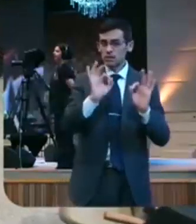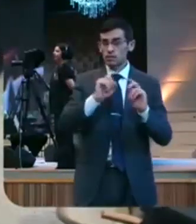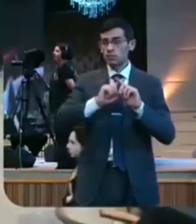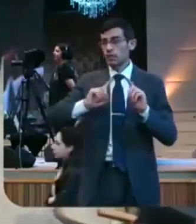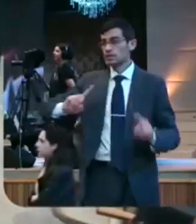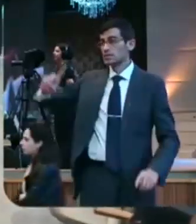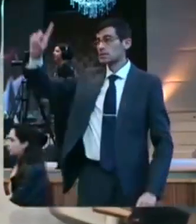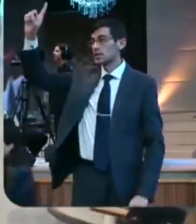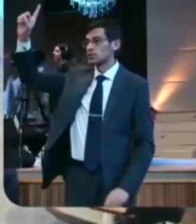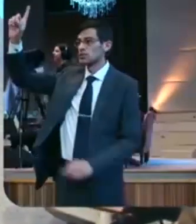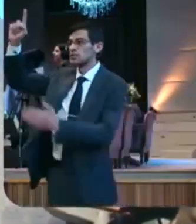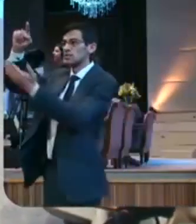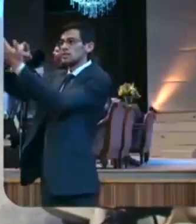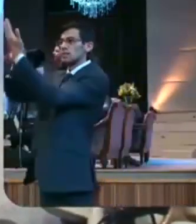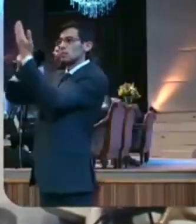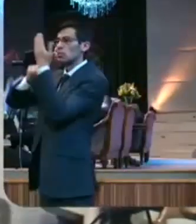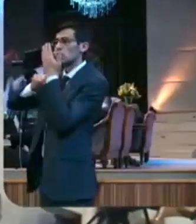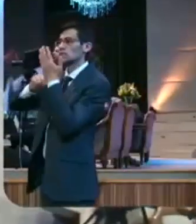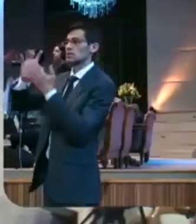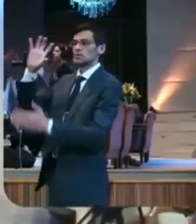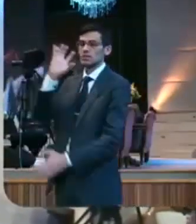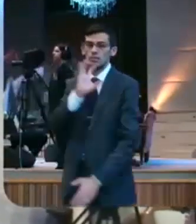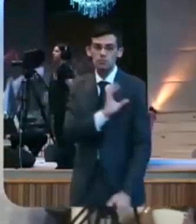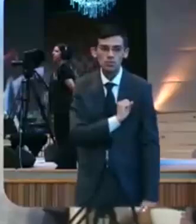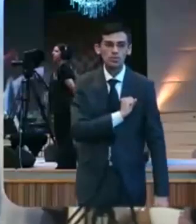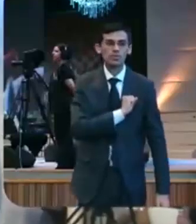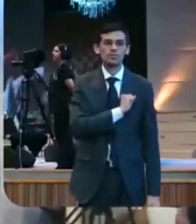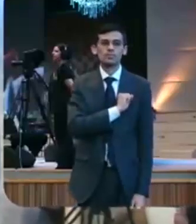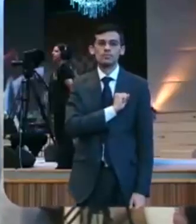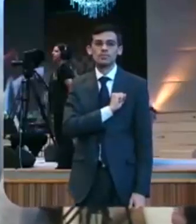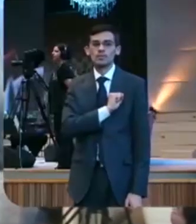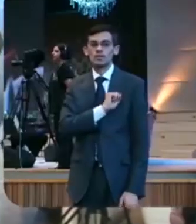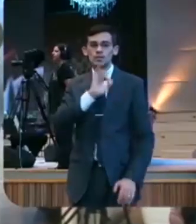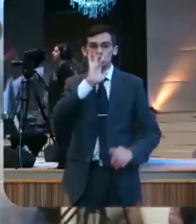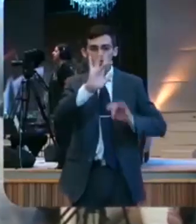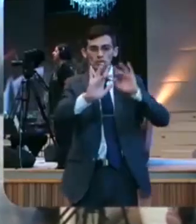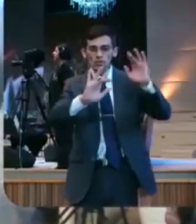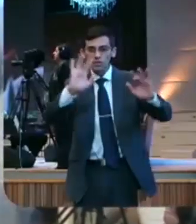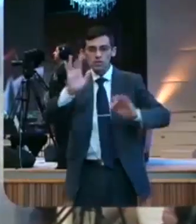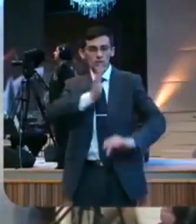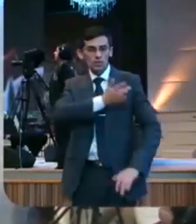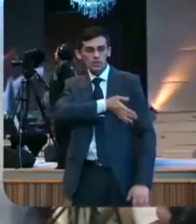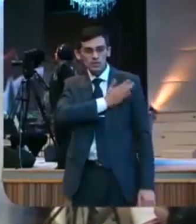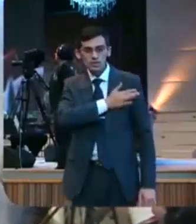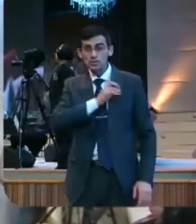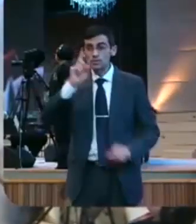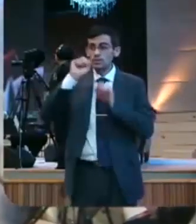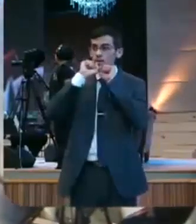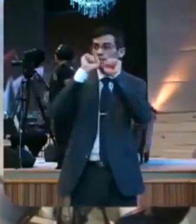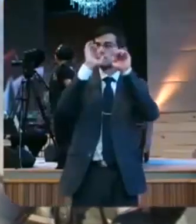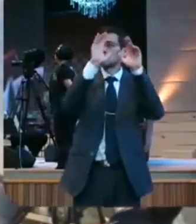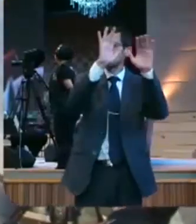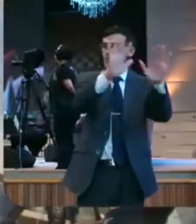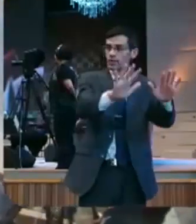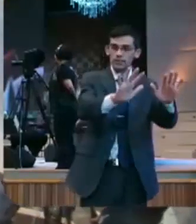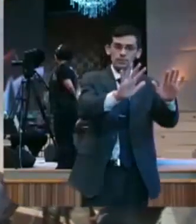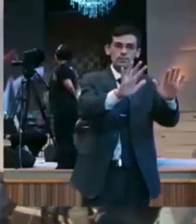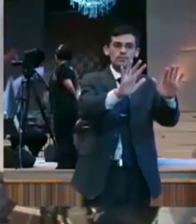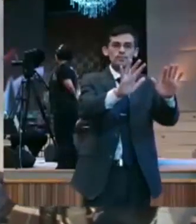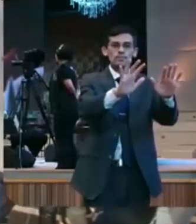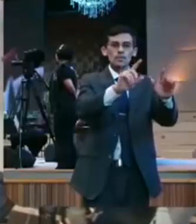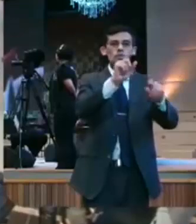assim, eu amo você, e o que toca o teu coração toca o meu, e eu quero te abençoar. O que é que você está